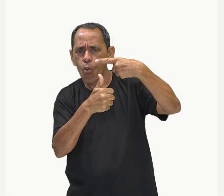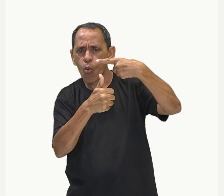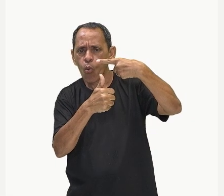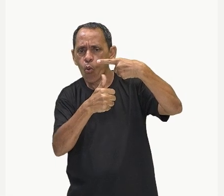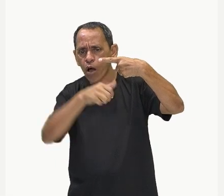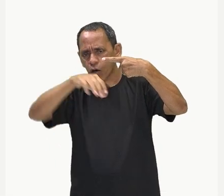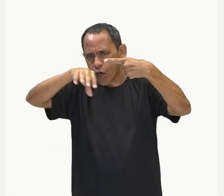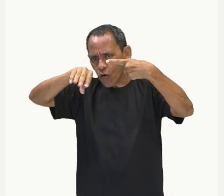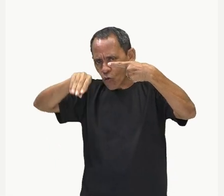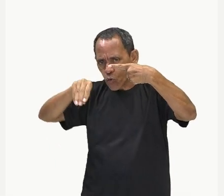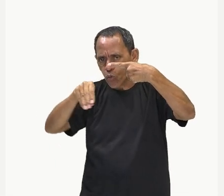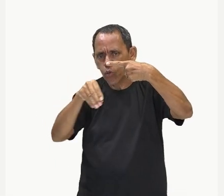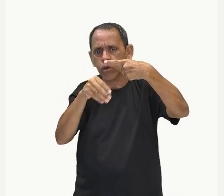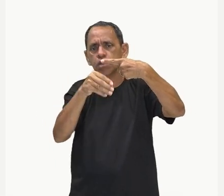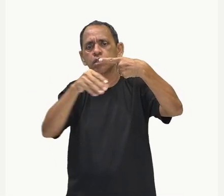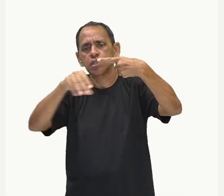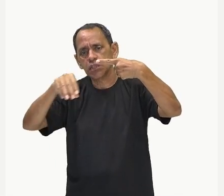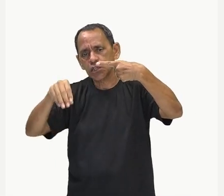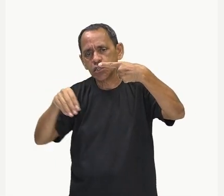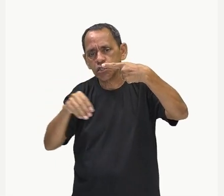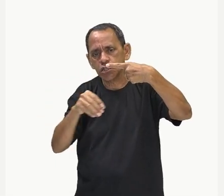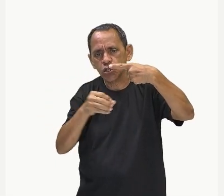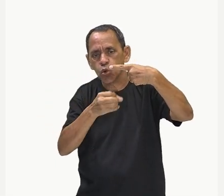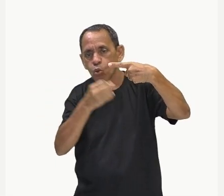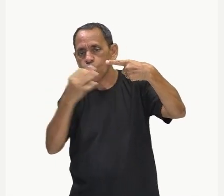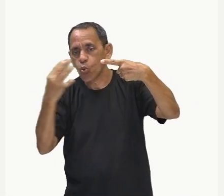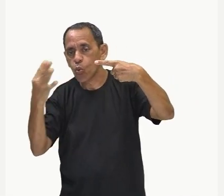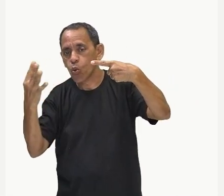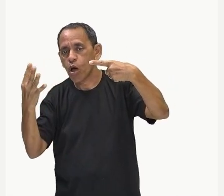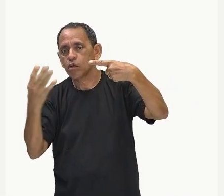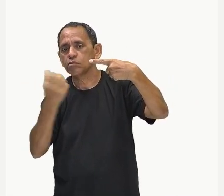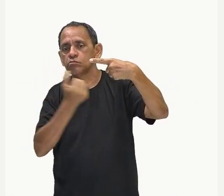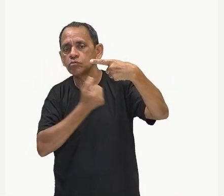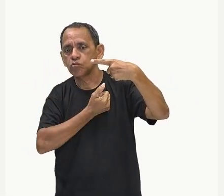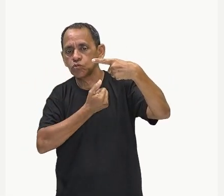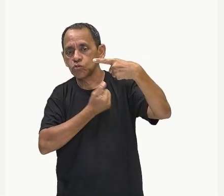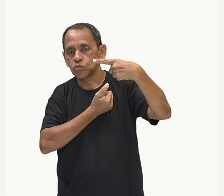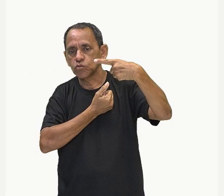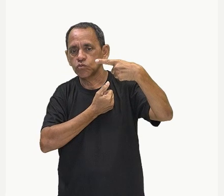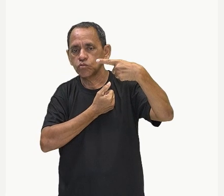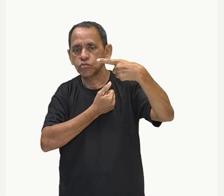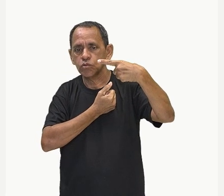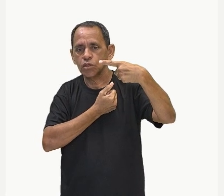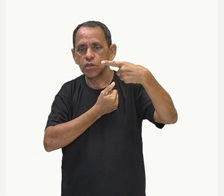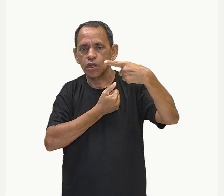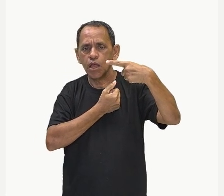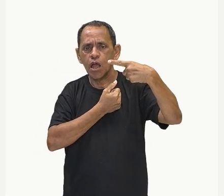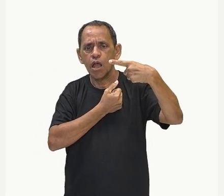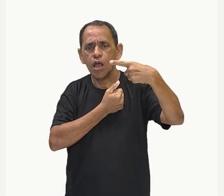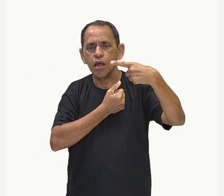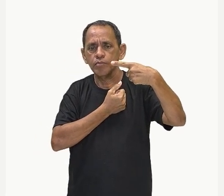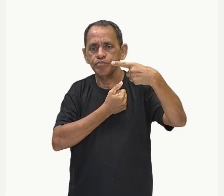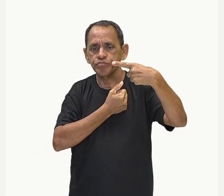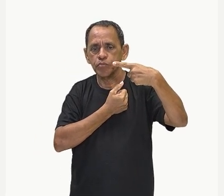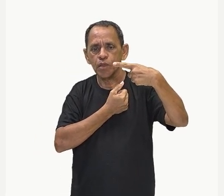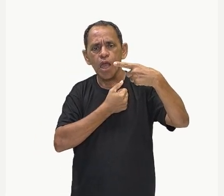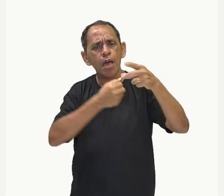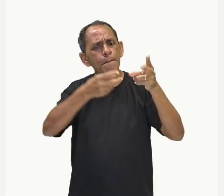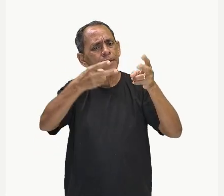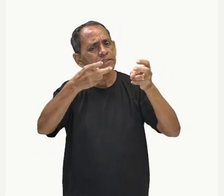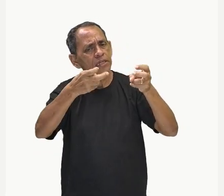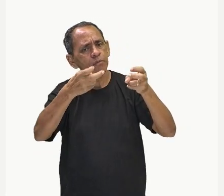né? Conferindo quantos números eu tenho depois da vírgula. Ó, observe que depois da vírgula eu tenho o